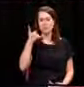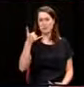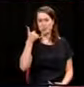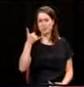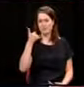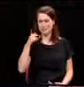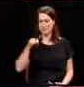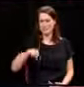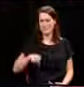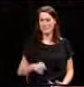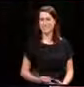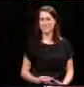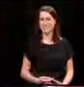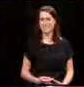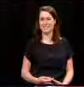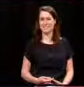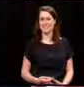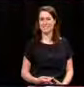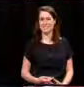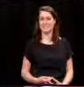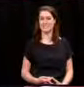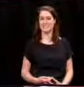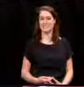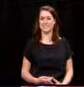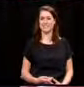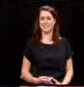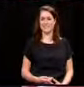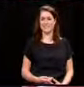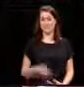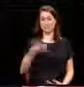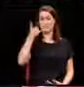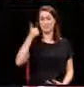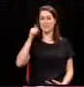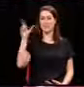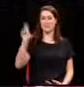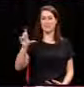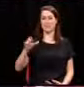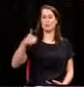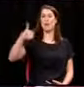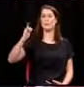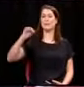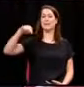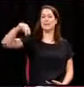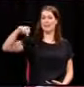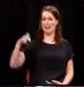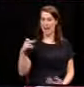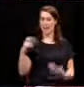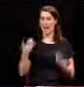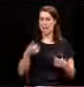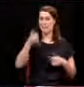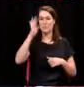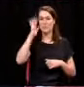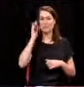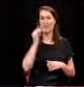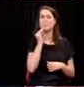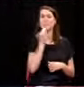nas edições do Em Linha. Bina Ferreira liga-nos de Lisboa. Bina, muito boa tarde. Boa tarde, Ricardo. Um beijinho para si e os meus cumprimentos para os seus